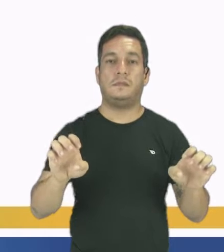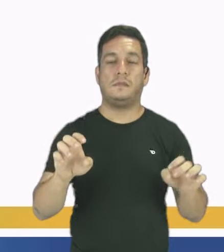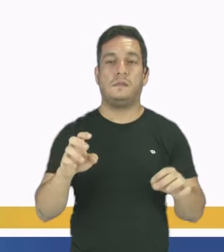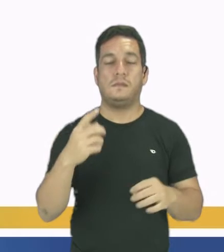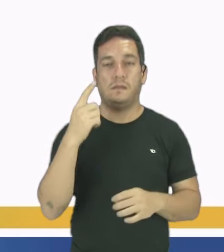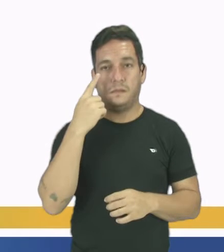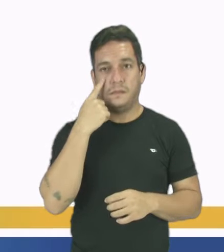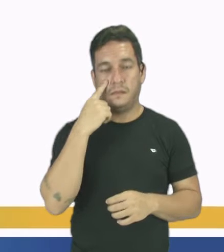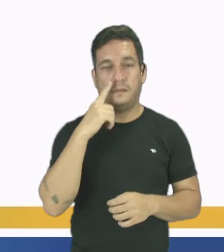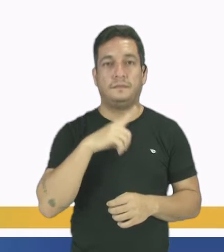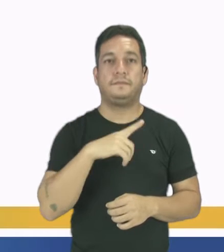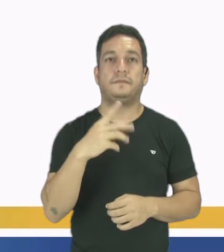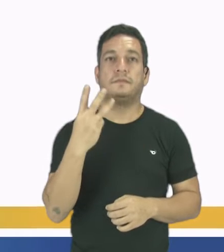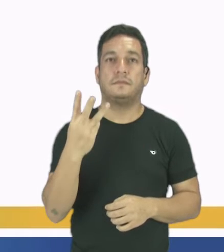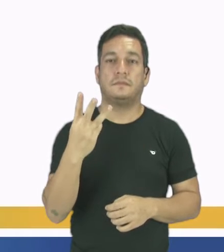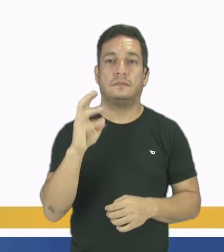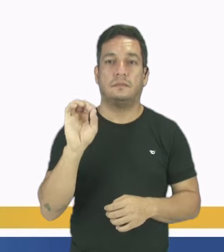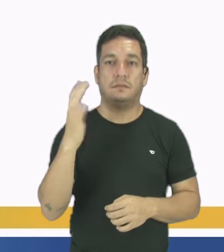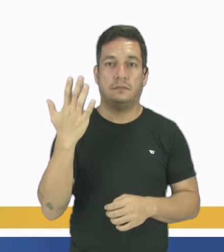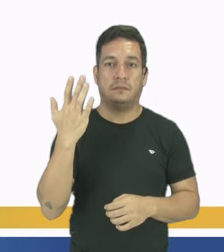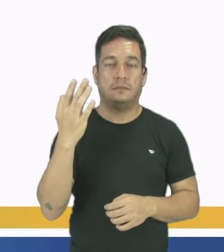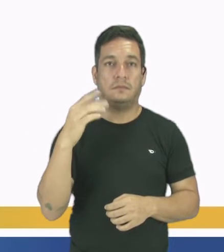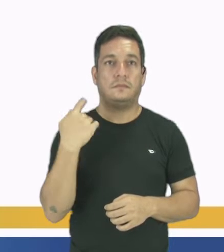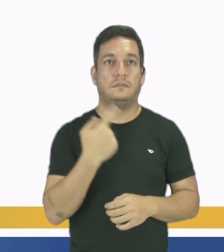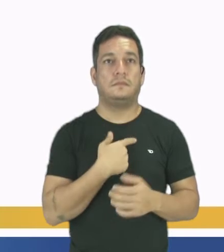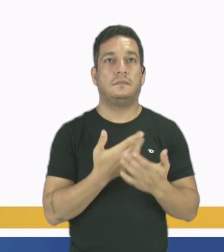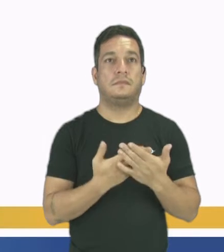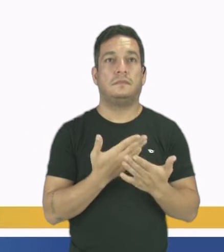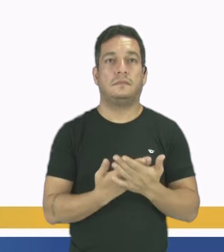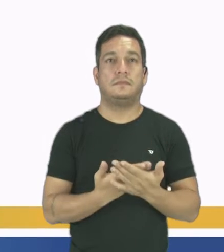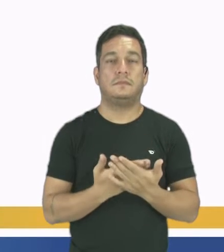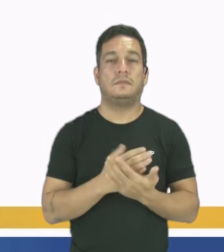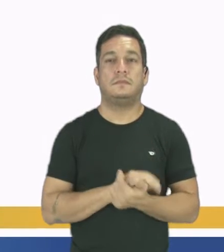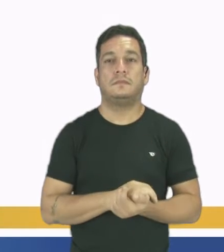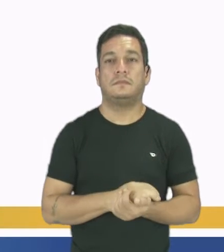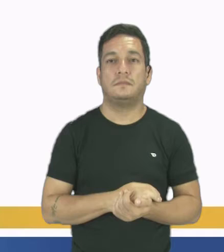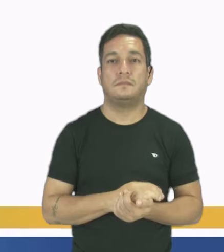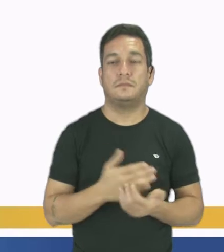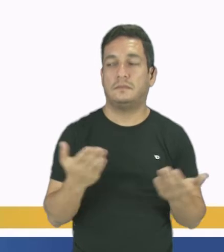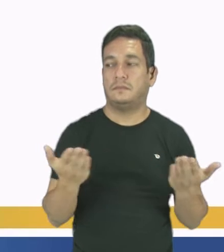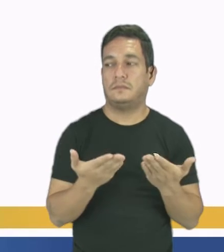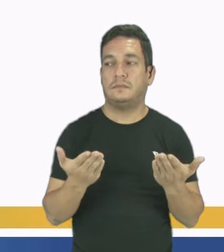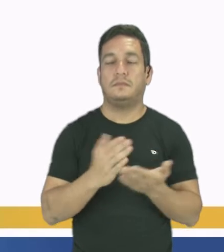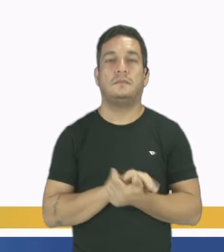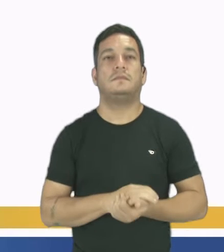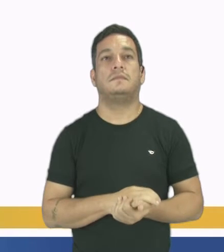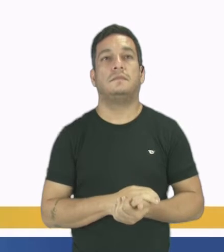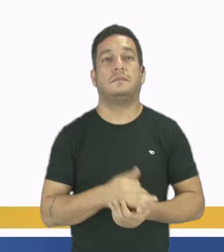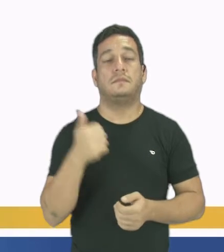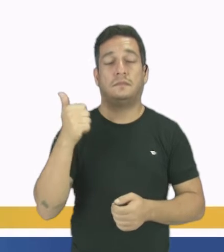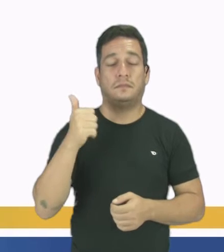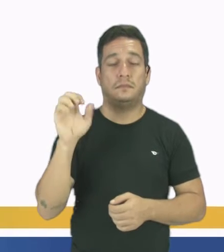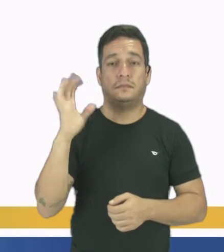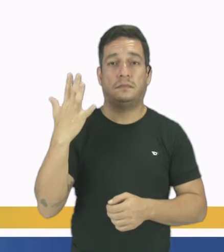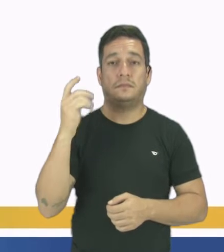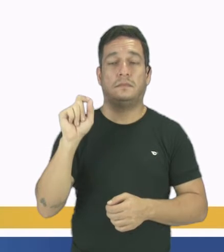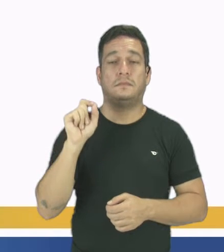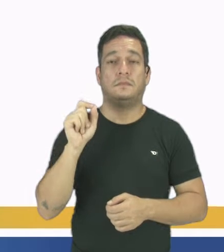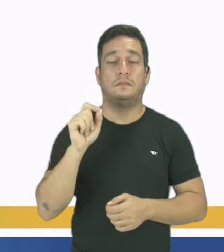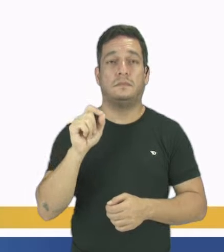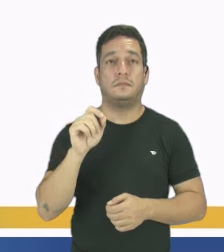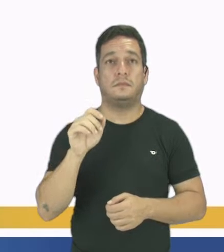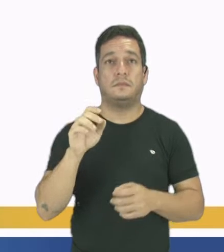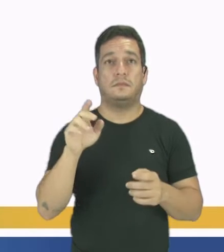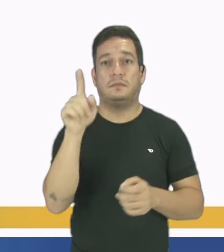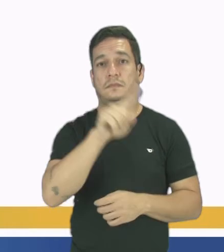nós vamos ter três casos para nós estudarmos nessa aula de hoje. A primeira situação é quando a